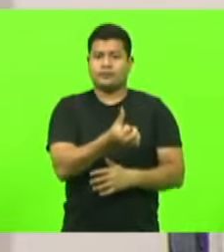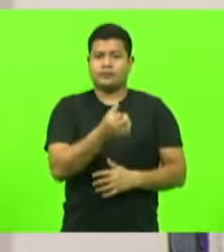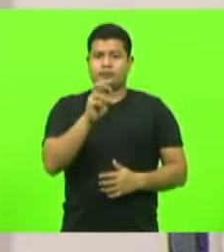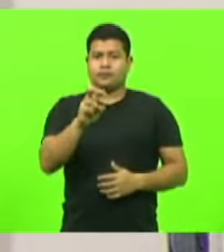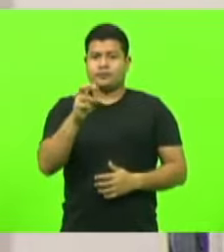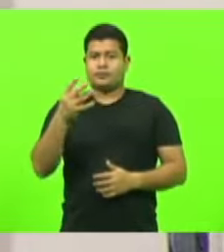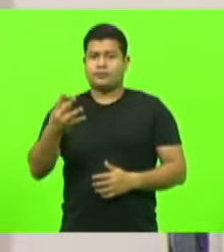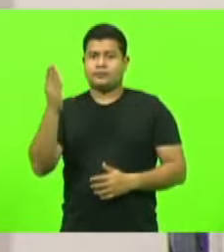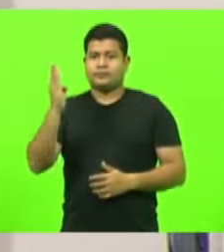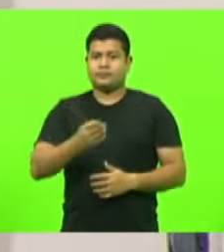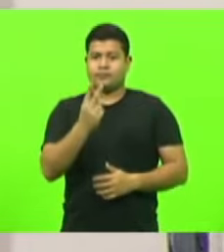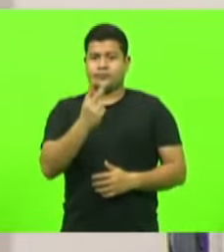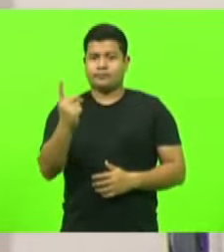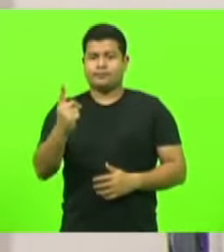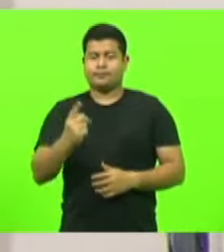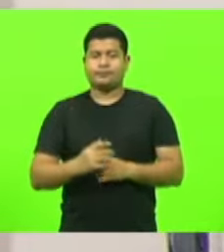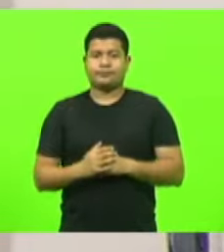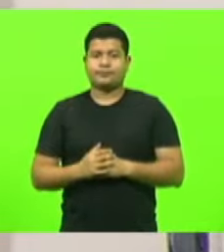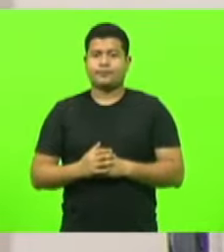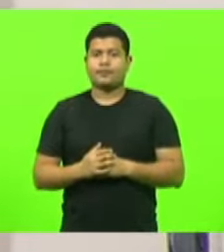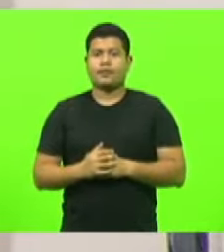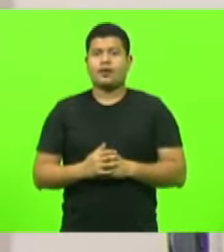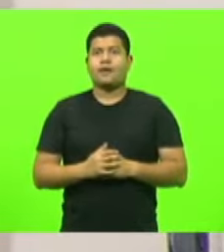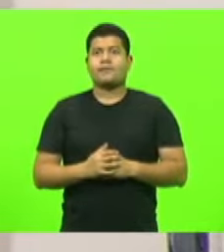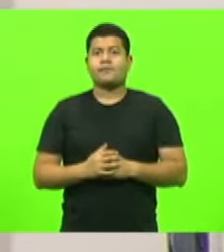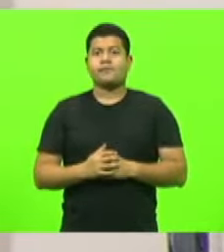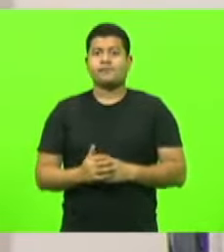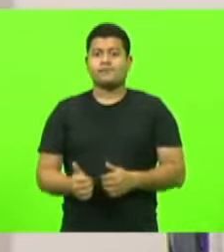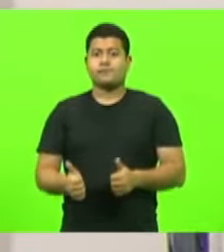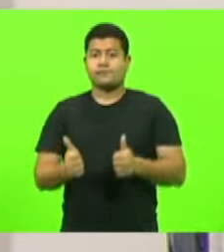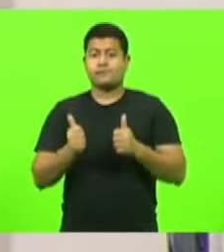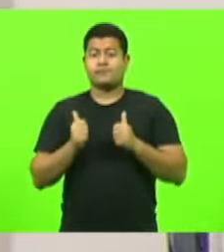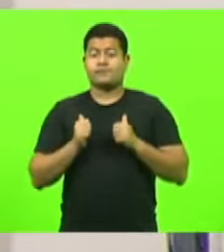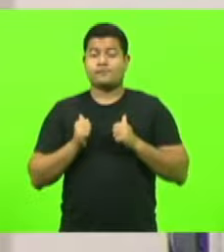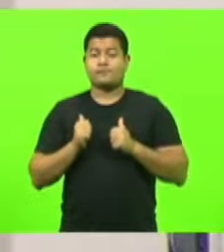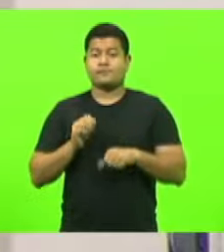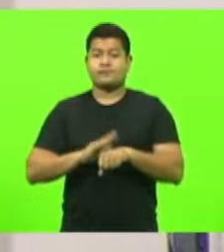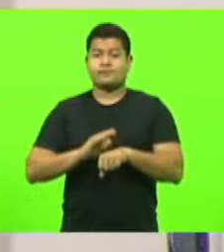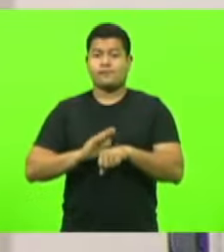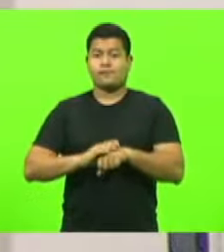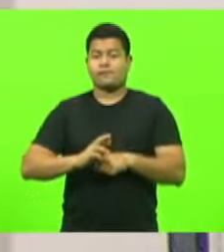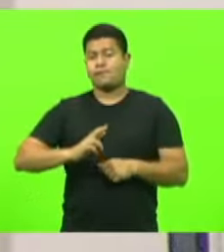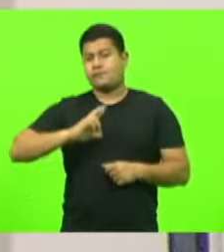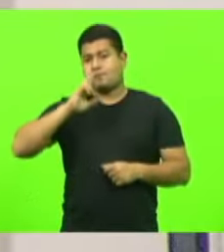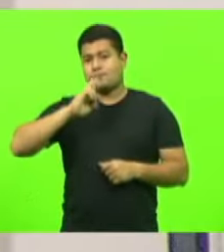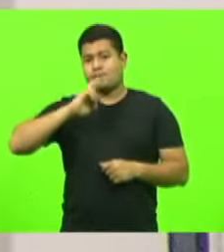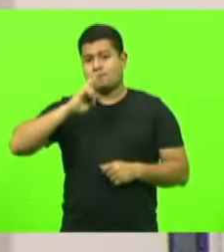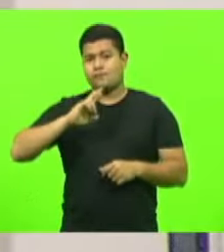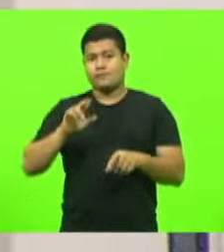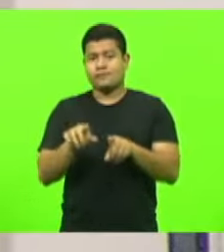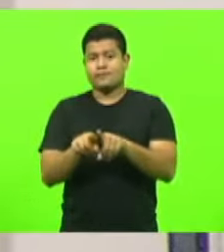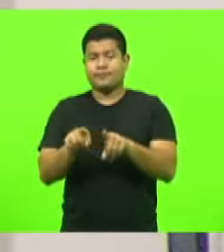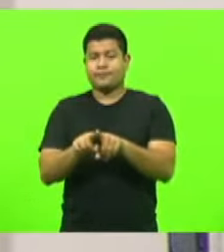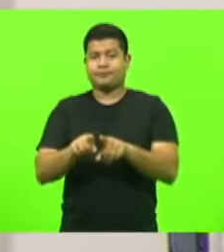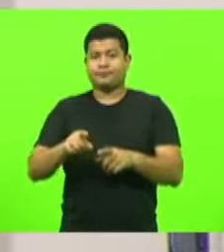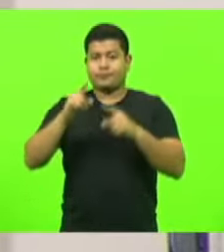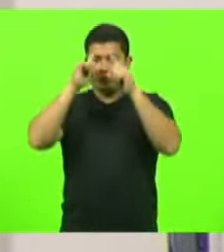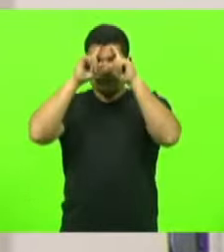a 654/2021. Esta com abstenção dos senhores deputados Rodrigo Minotto e Neudi Sareta. E o requerimento